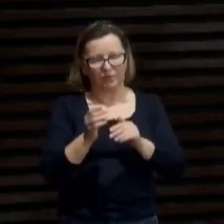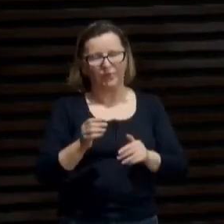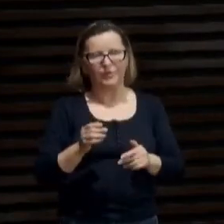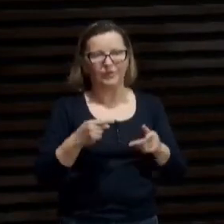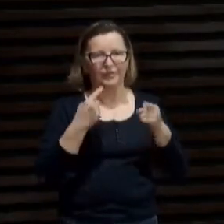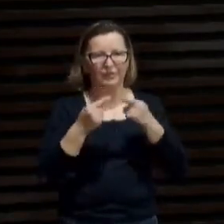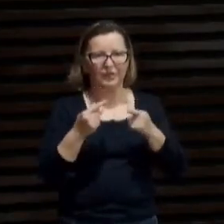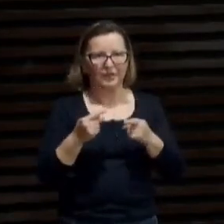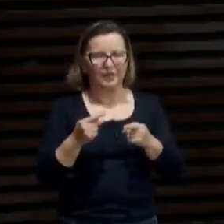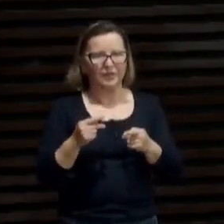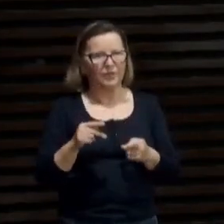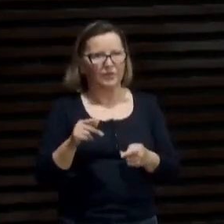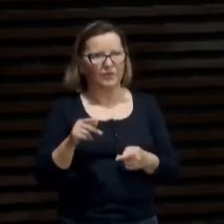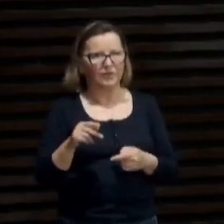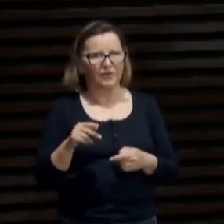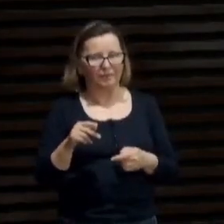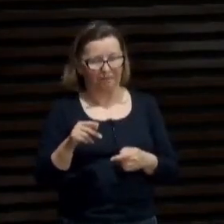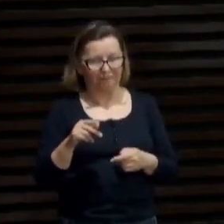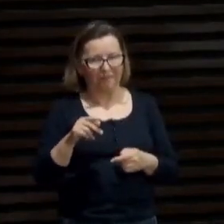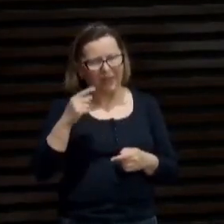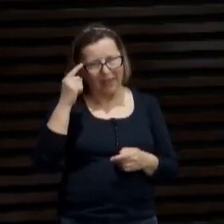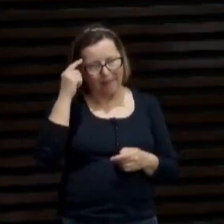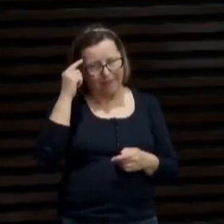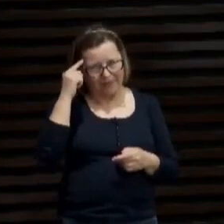hoje eu quero que você vá até o Afeganistão levar a palavra lá.